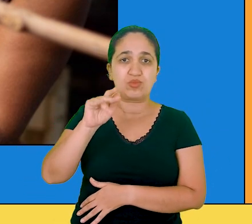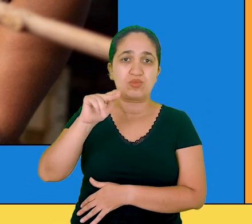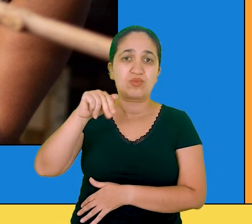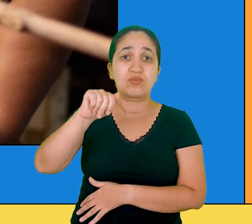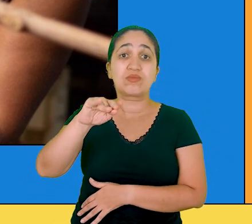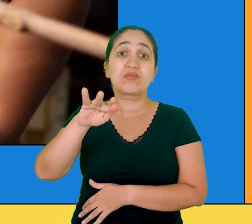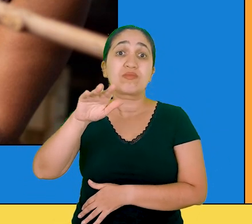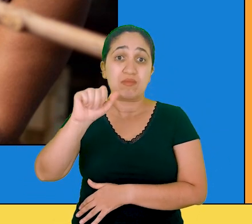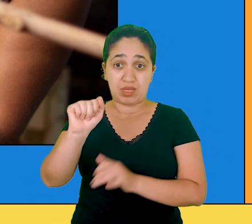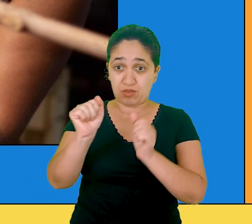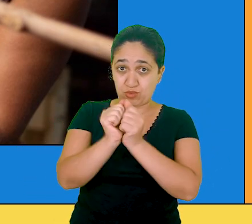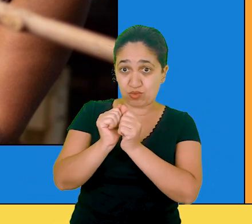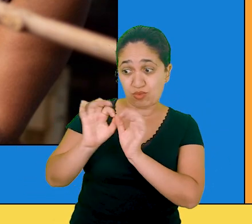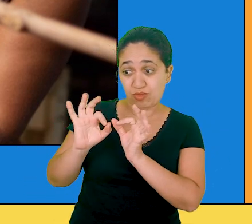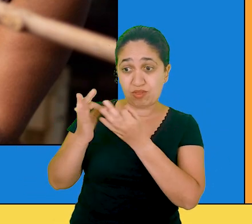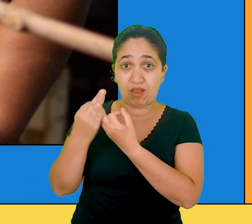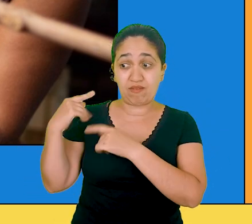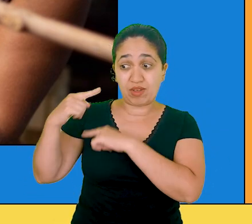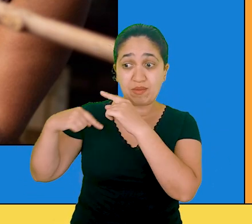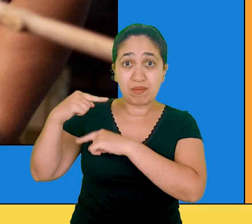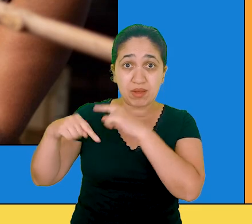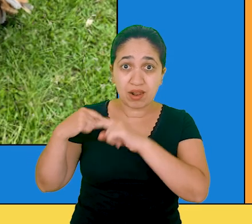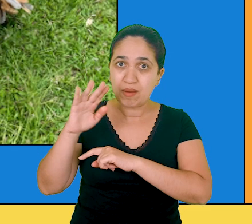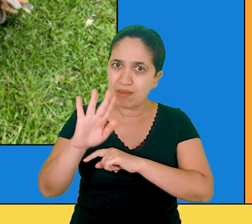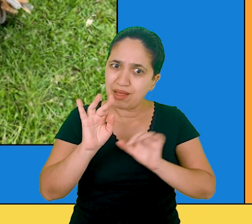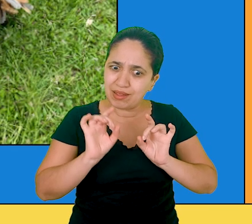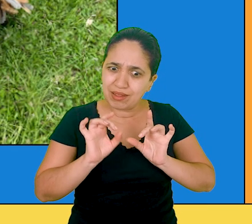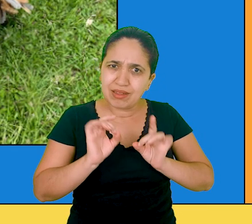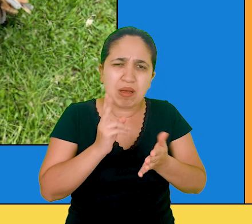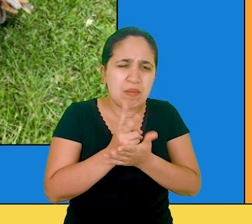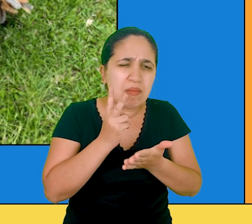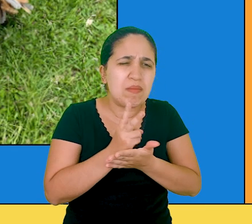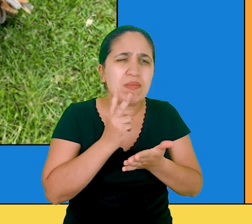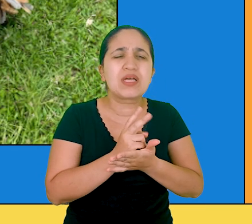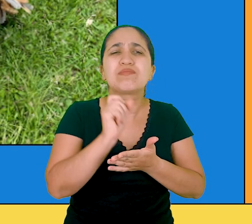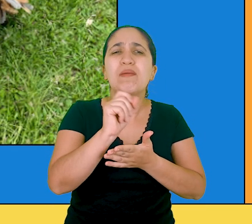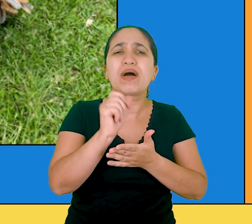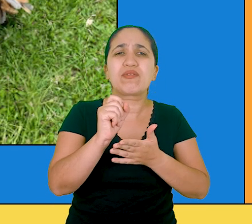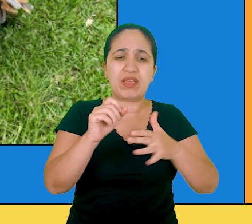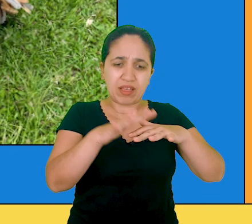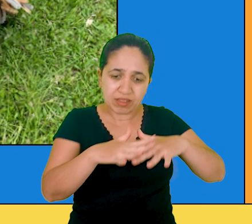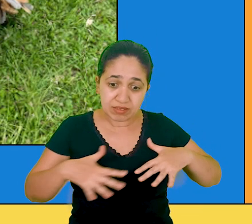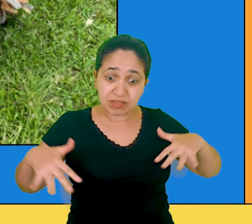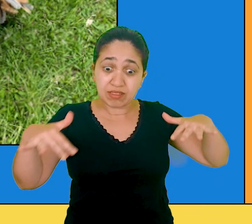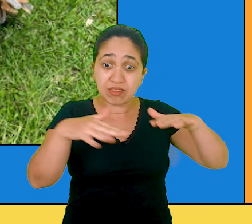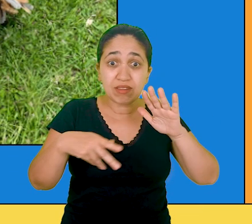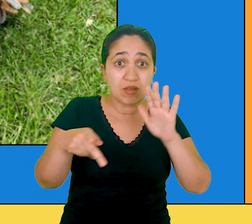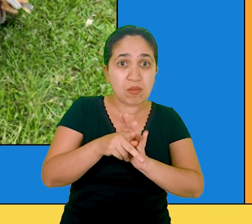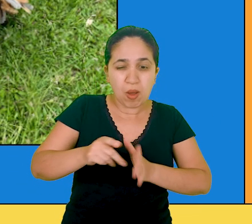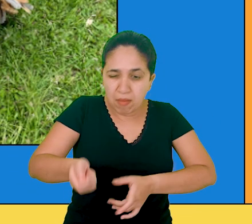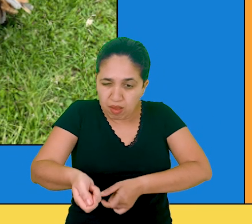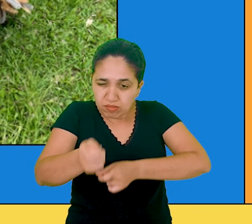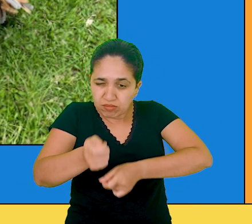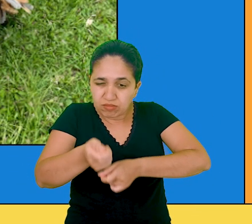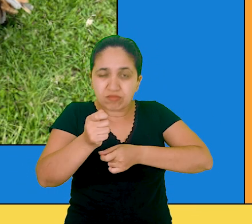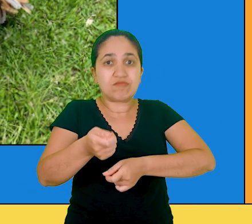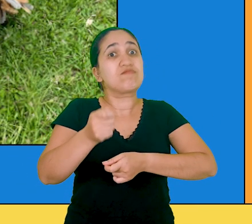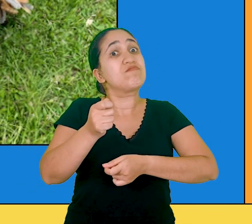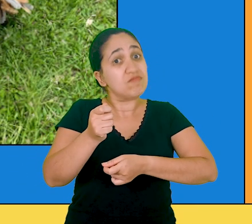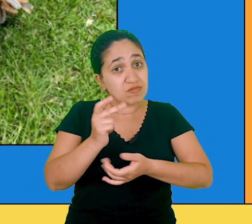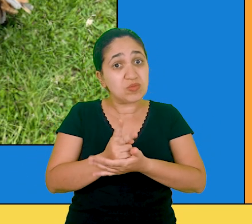mesma técnica ainda era utilizada para confeccionar redes de pesca. A partir